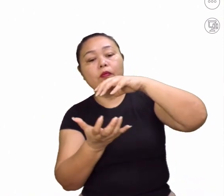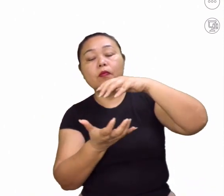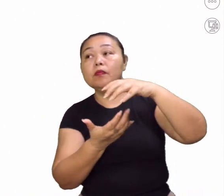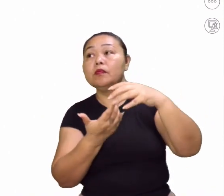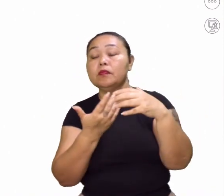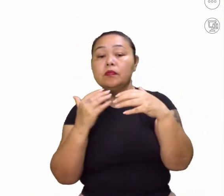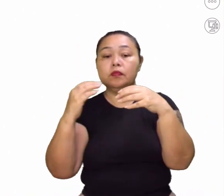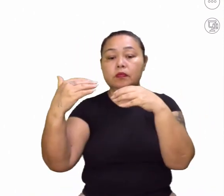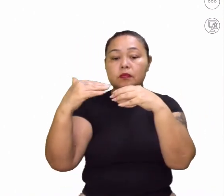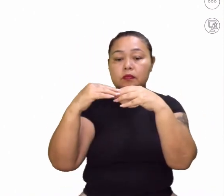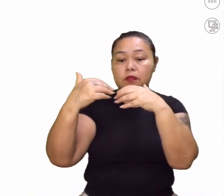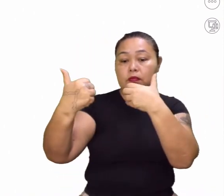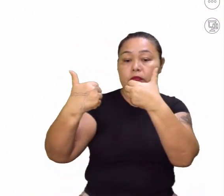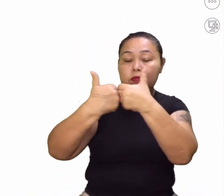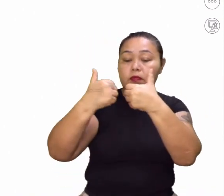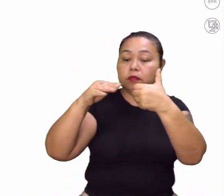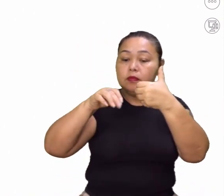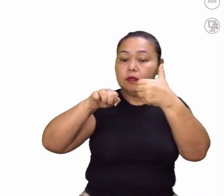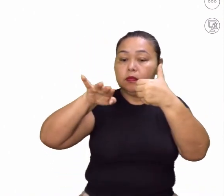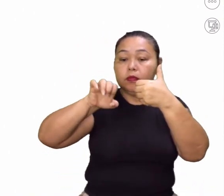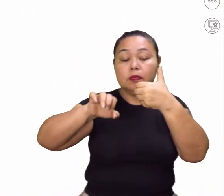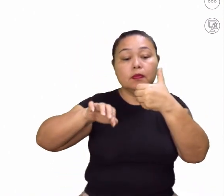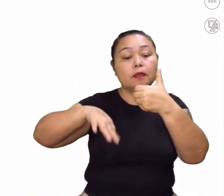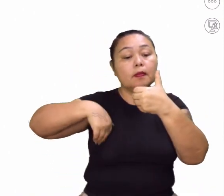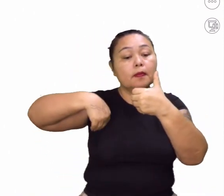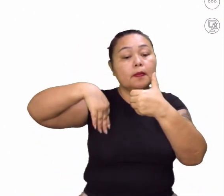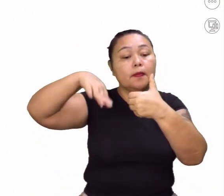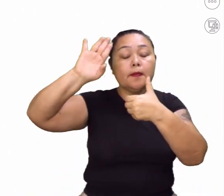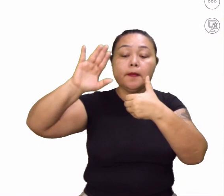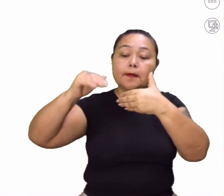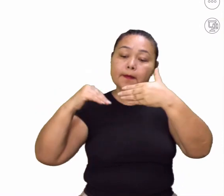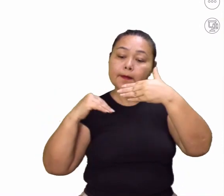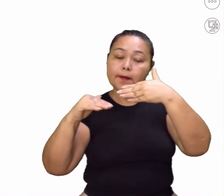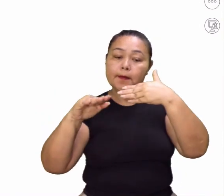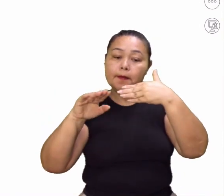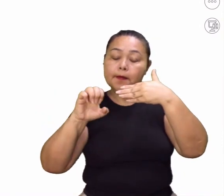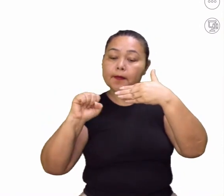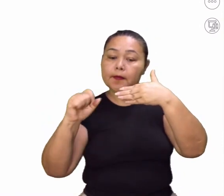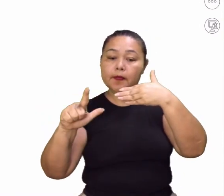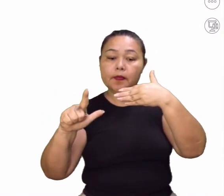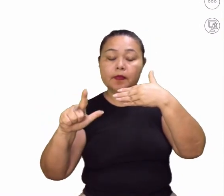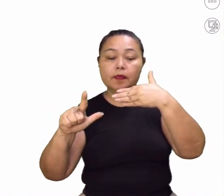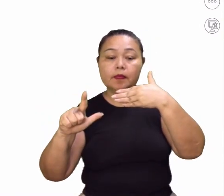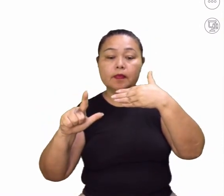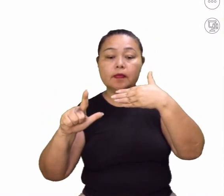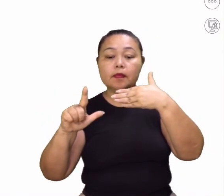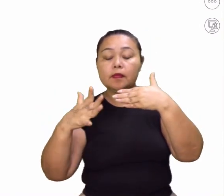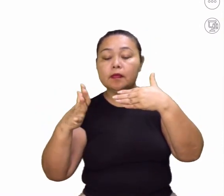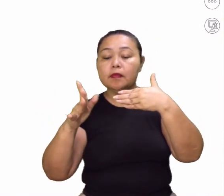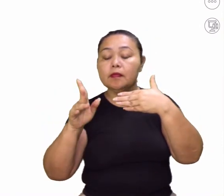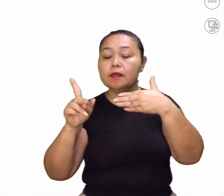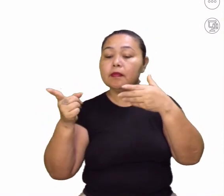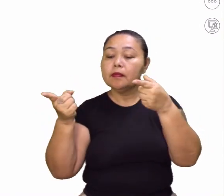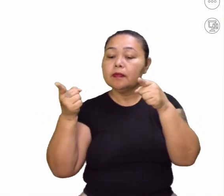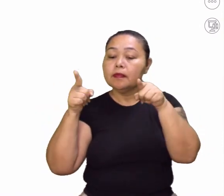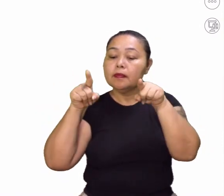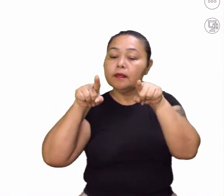As regiões localizadas próximas ao Equador são atingidas, né, pelo Sol quase que de